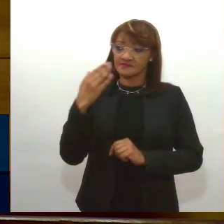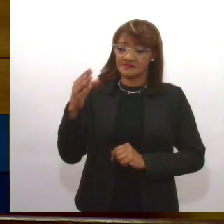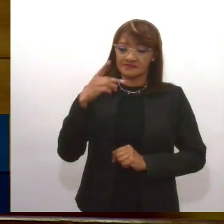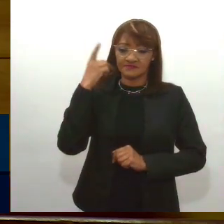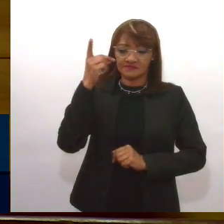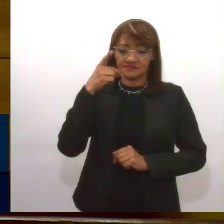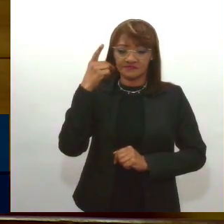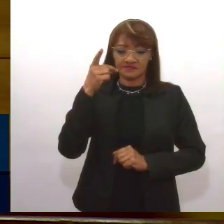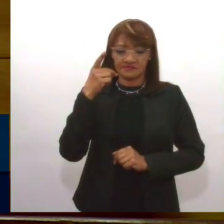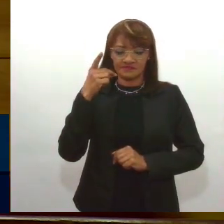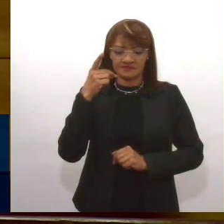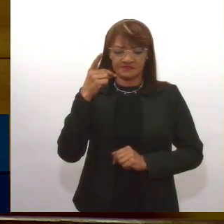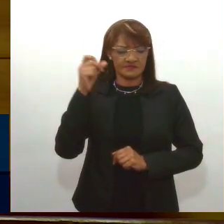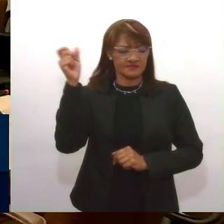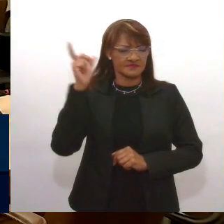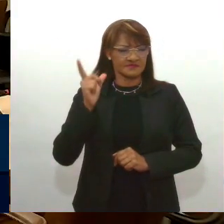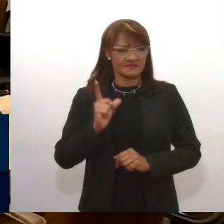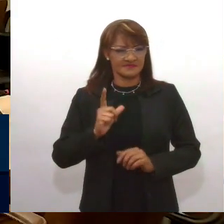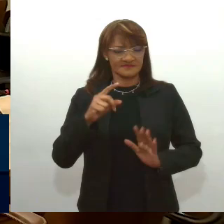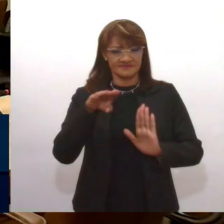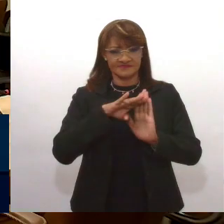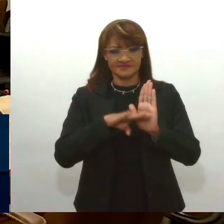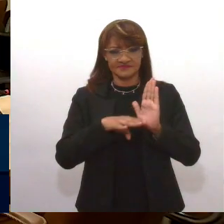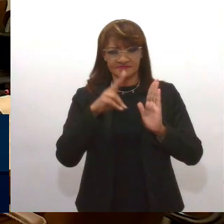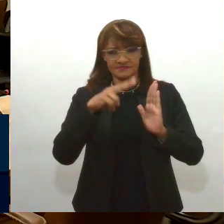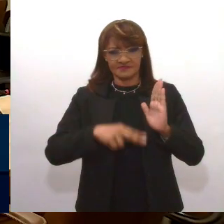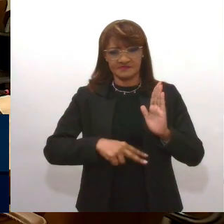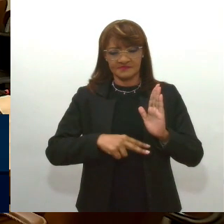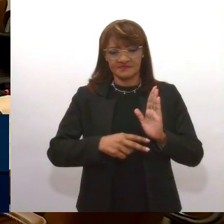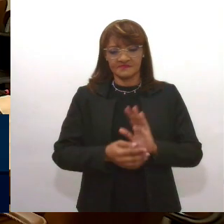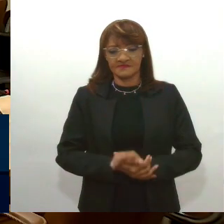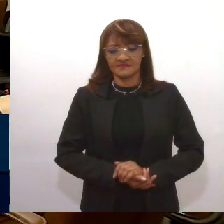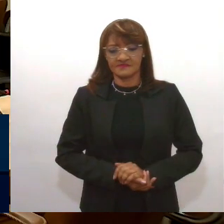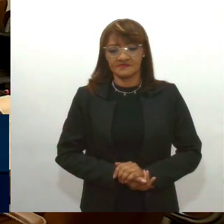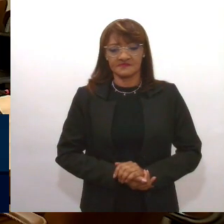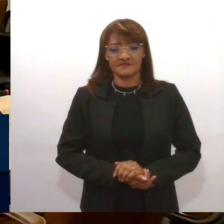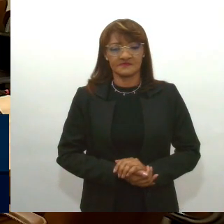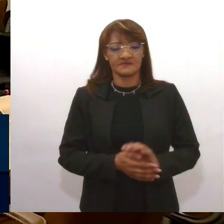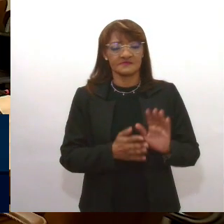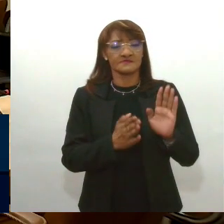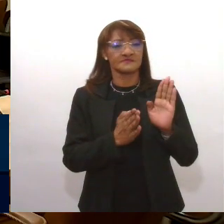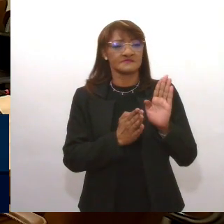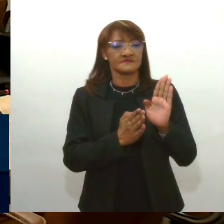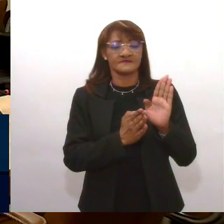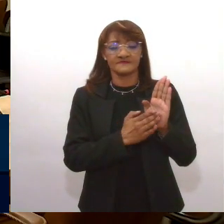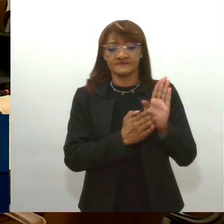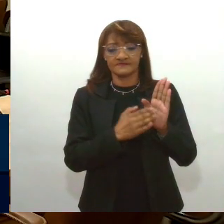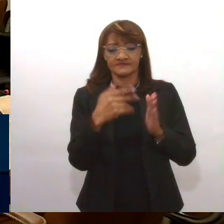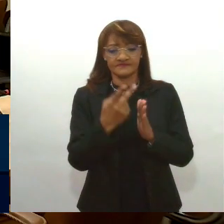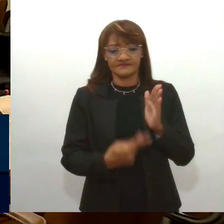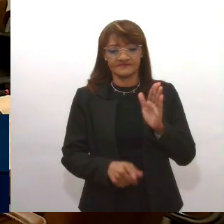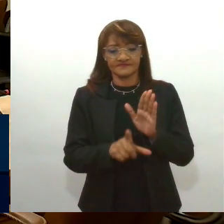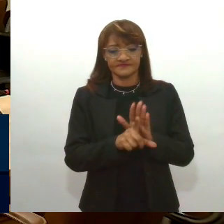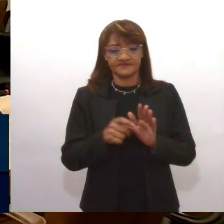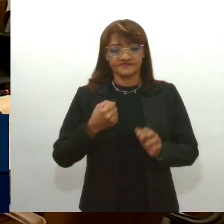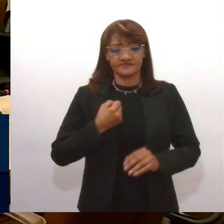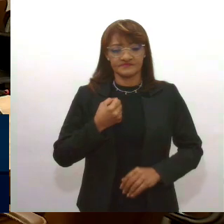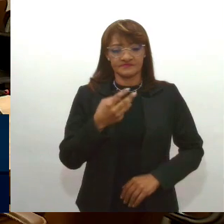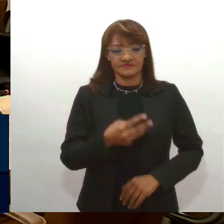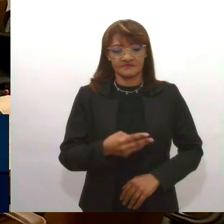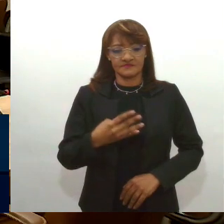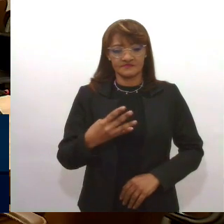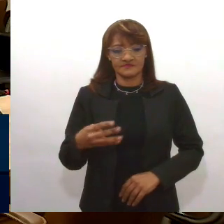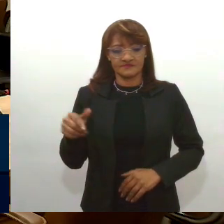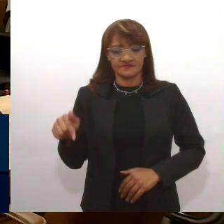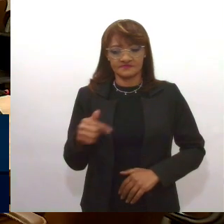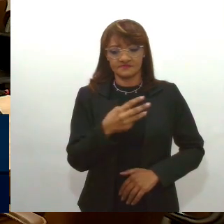leitura do expediente propositura projetos de lei número 347 348